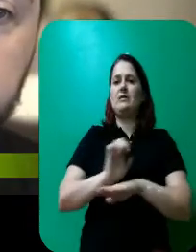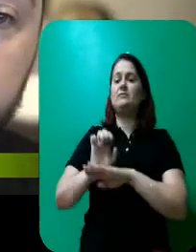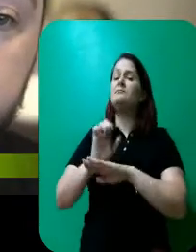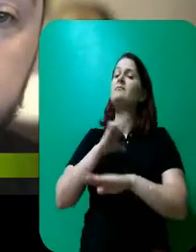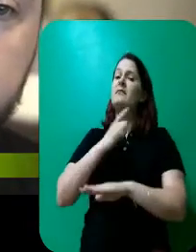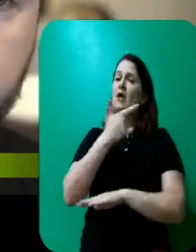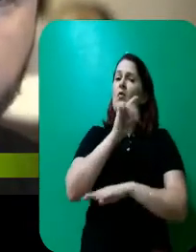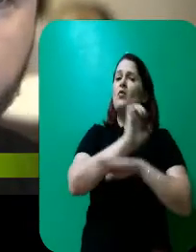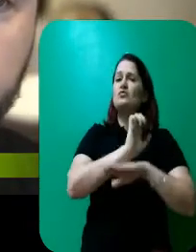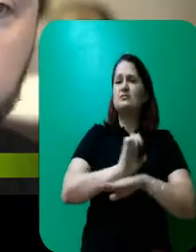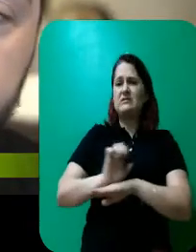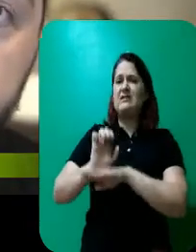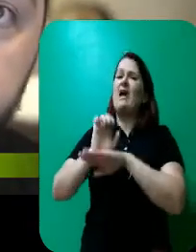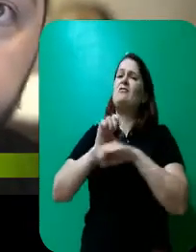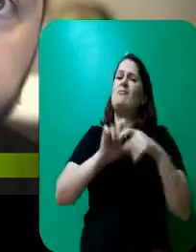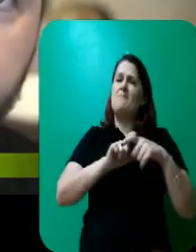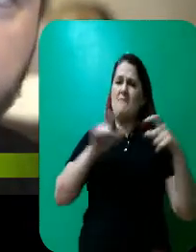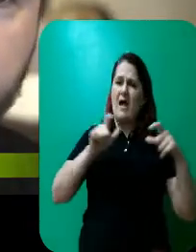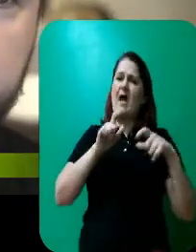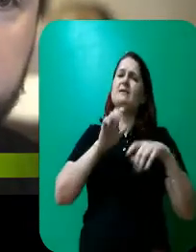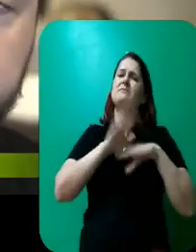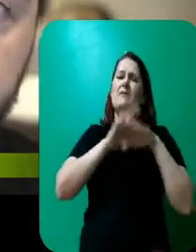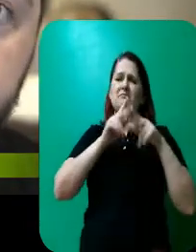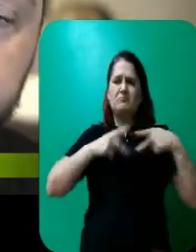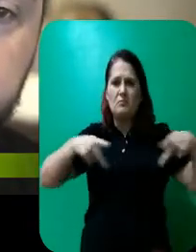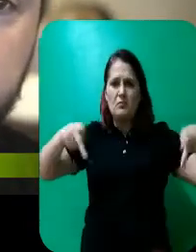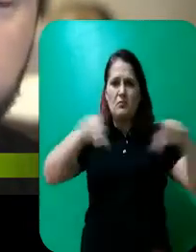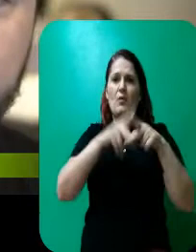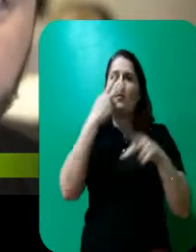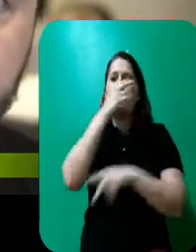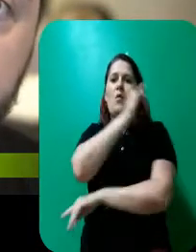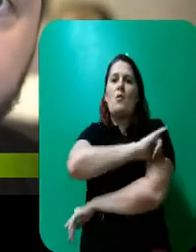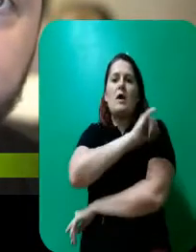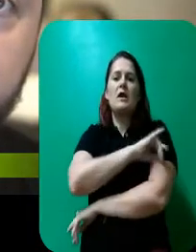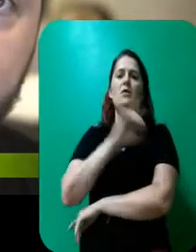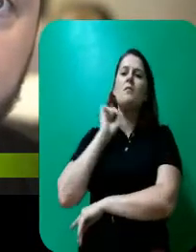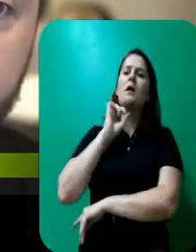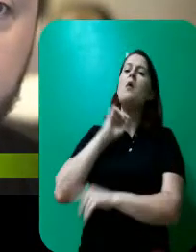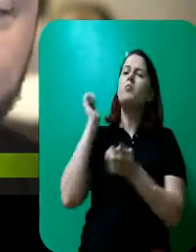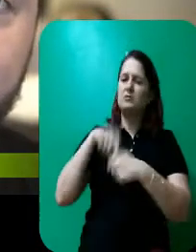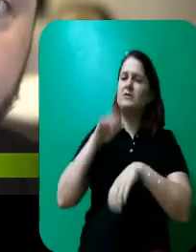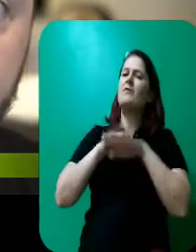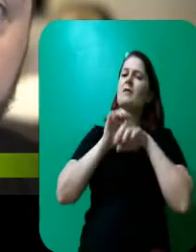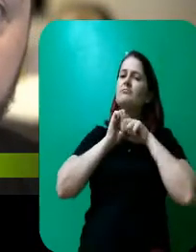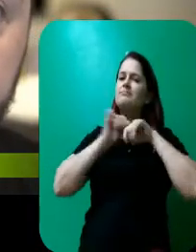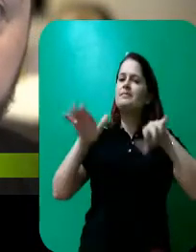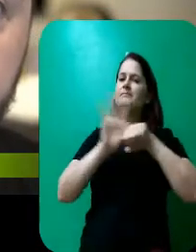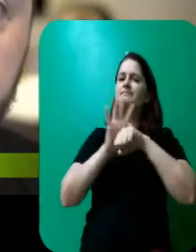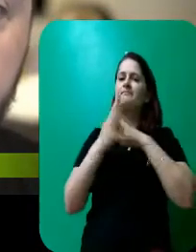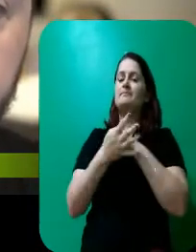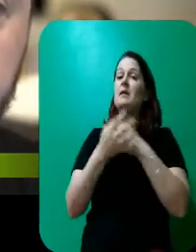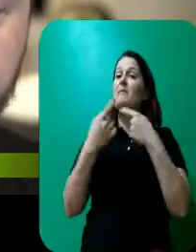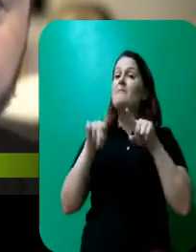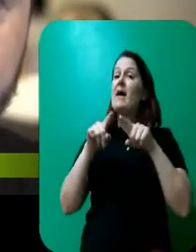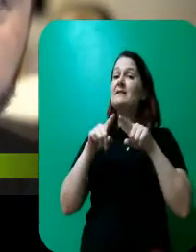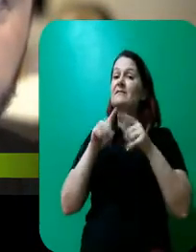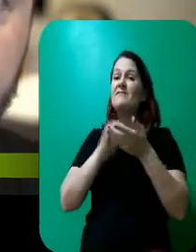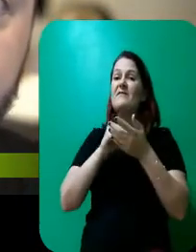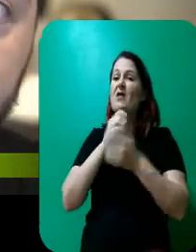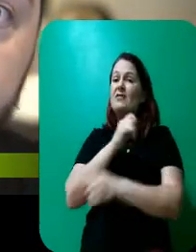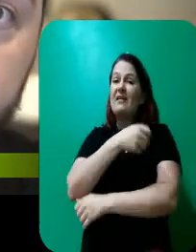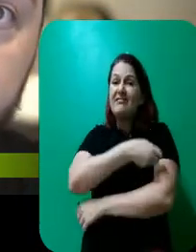mais populosas, como Rio de Janeiro, como Belo Horizonte, mas a gente só vai ver os casos nesses lugares quando os casos tiverem que